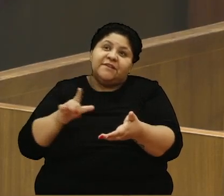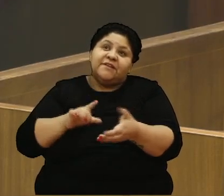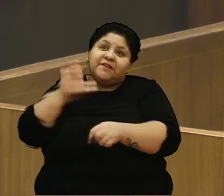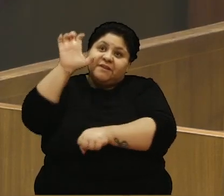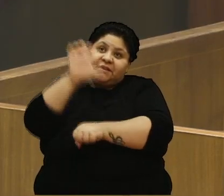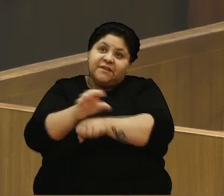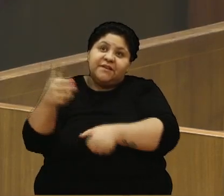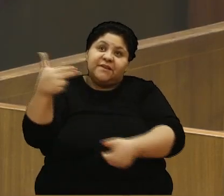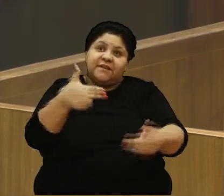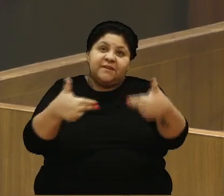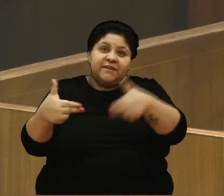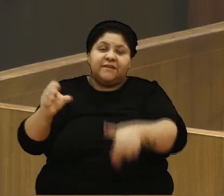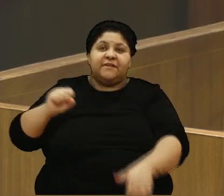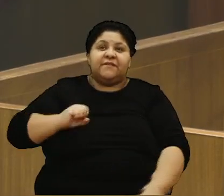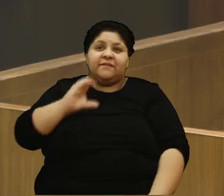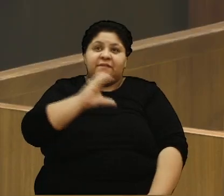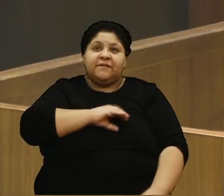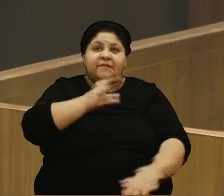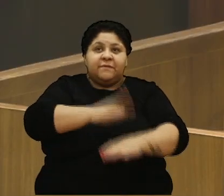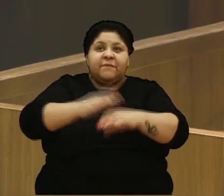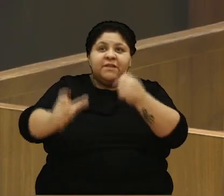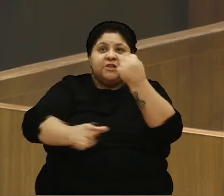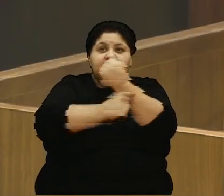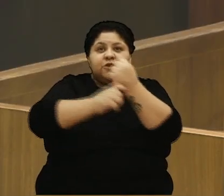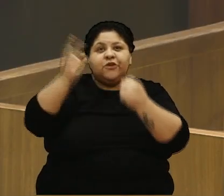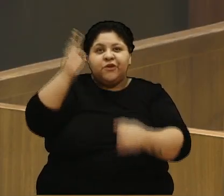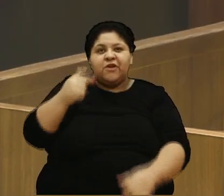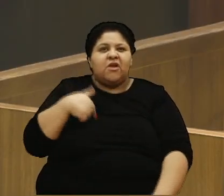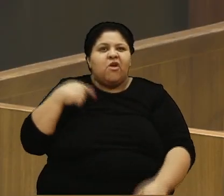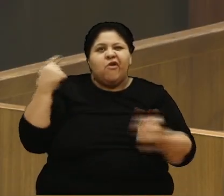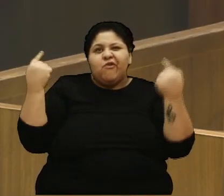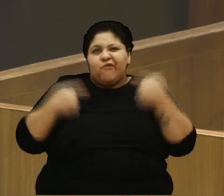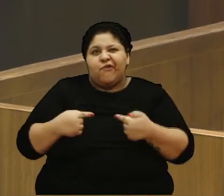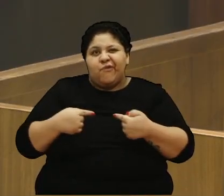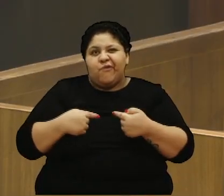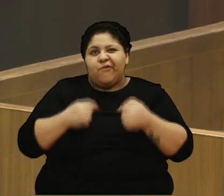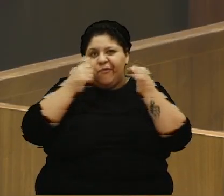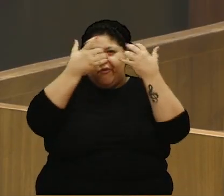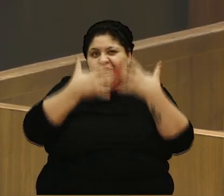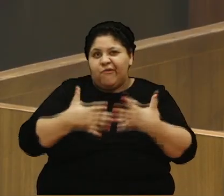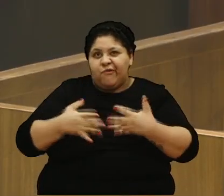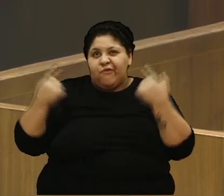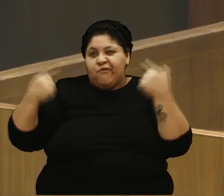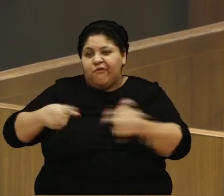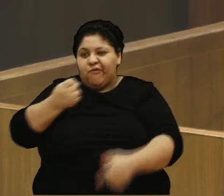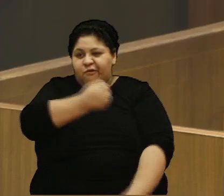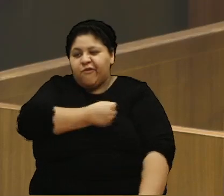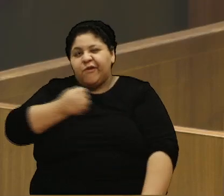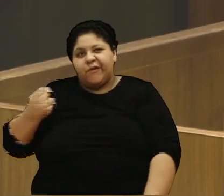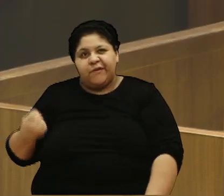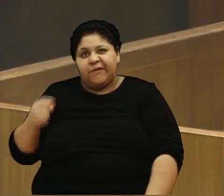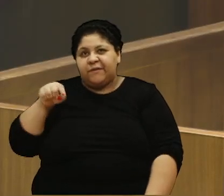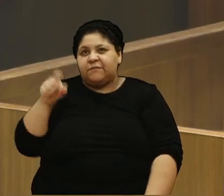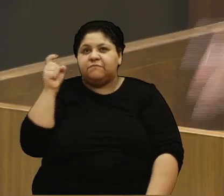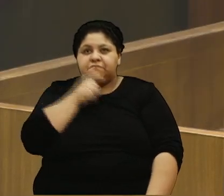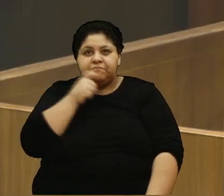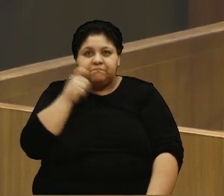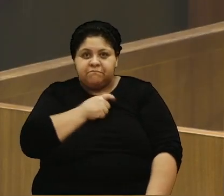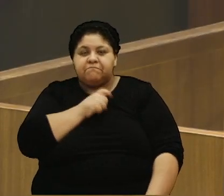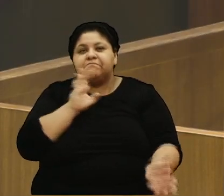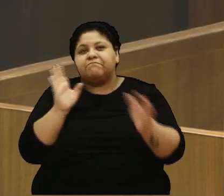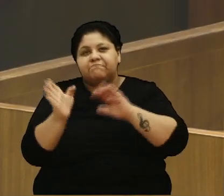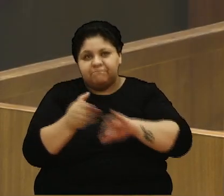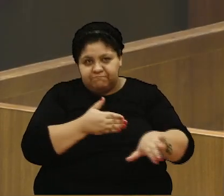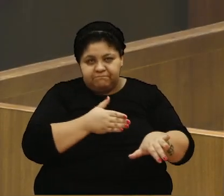armamentista, que é Santa Catarina, o estado mais seguro do Brasil. Então eu não vou brigar com argumentos, eu vou brigar com os números. Os números estão aí e não mentem, tá? Passando